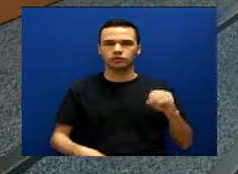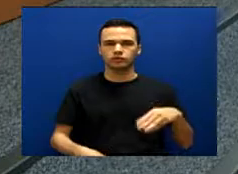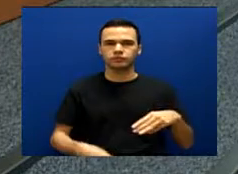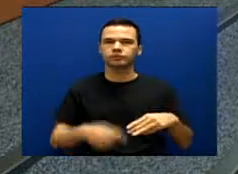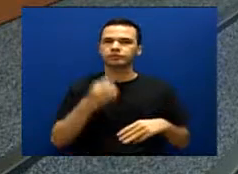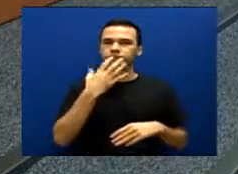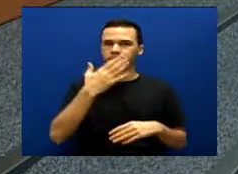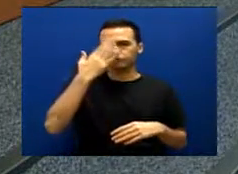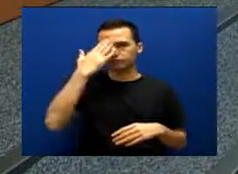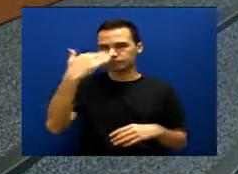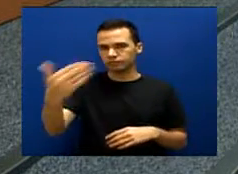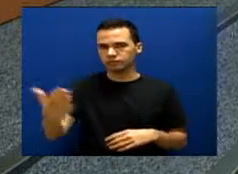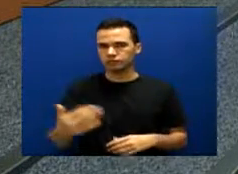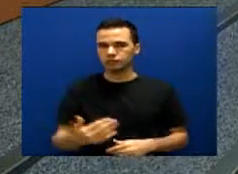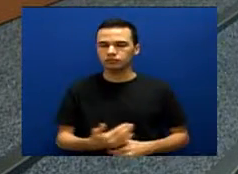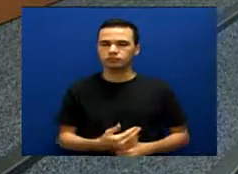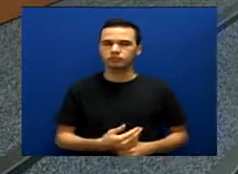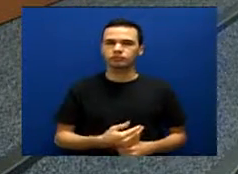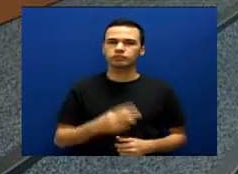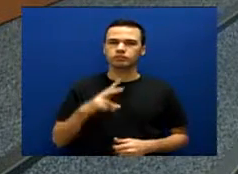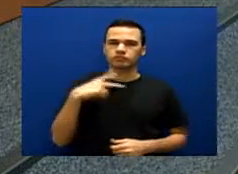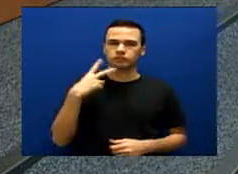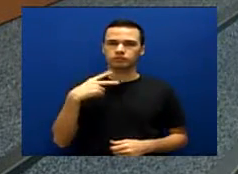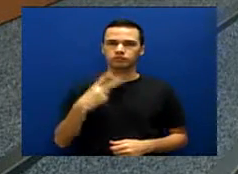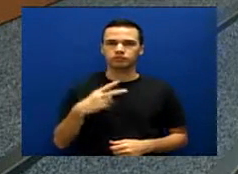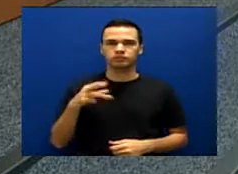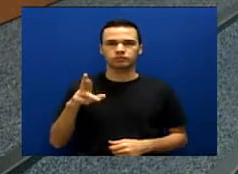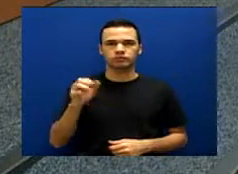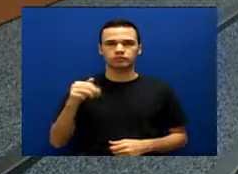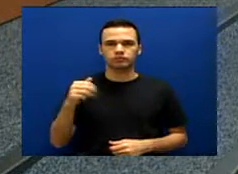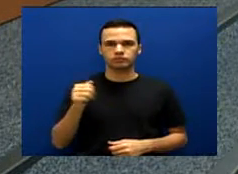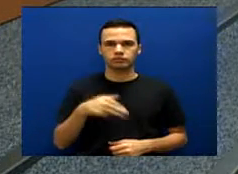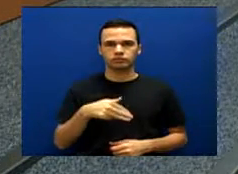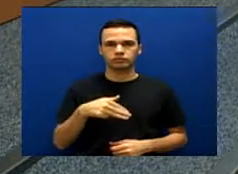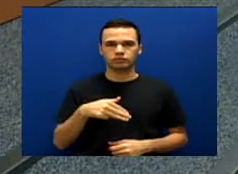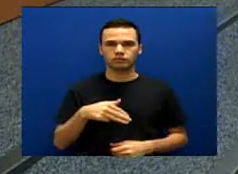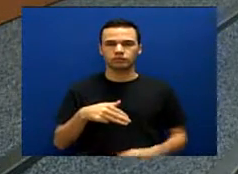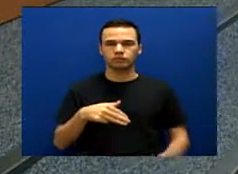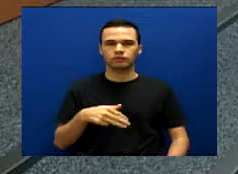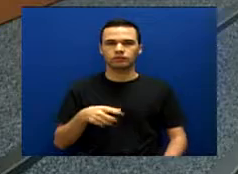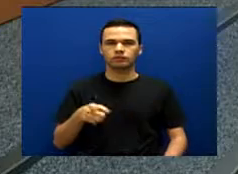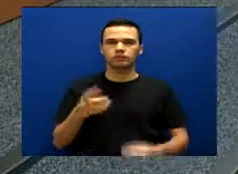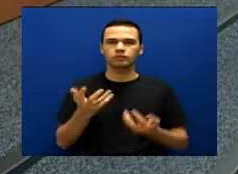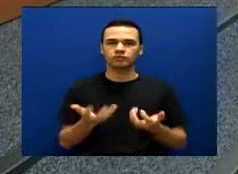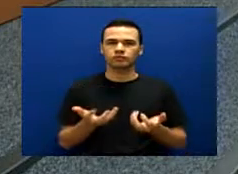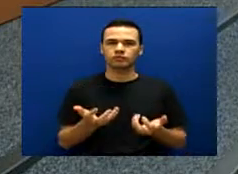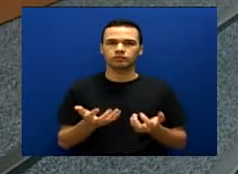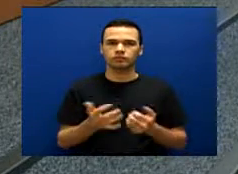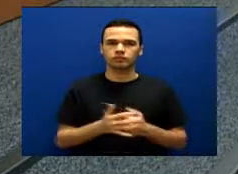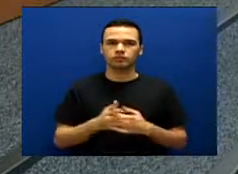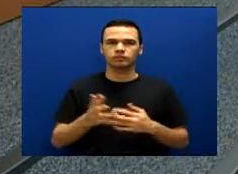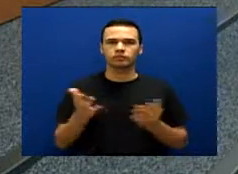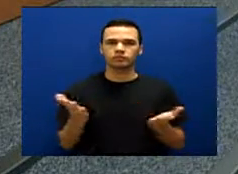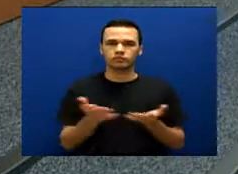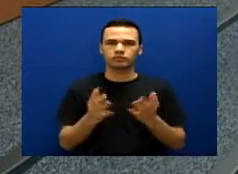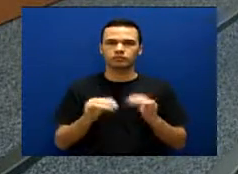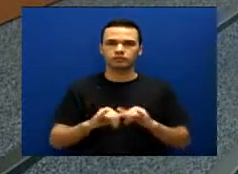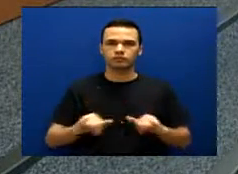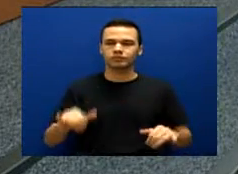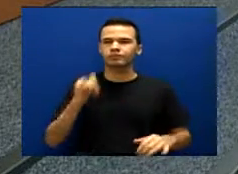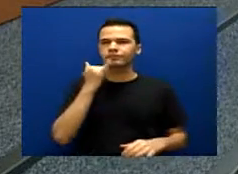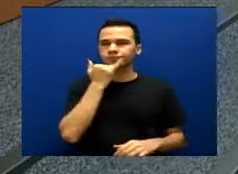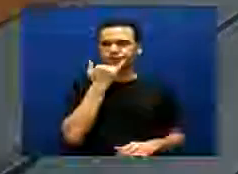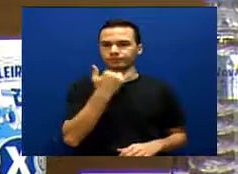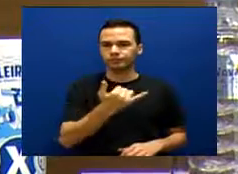Presidente, muito obrigado. Só o vereador está. Vereador Renan, eu quero fazer em público aqui, até pedir uma